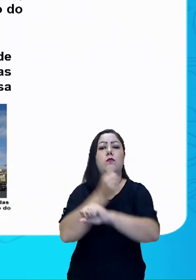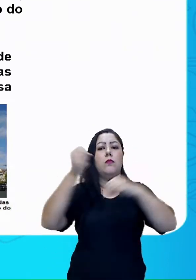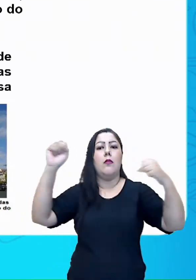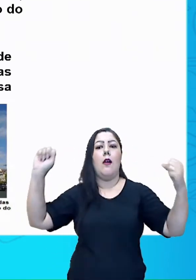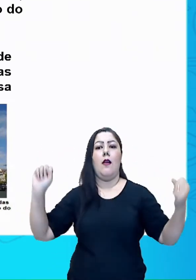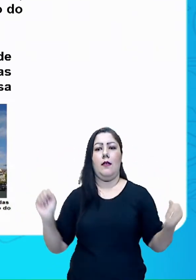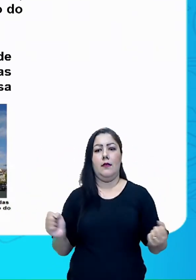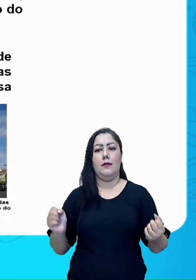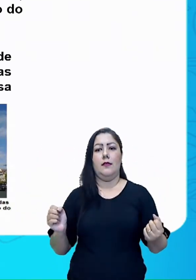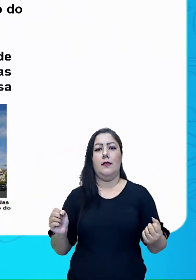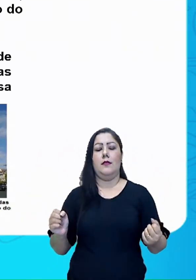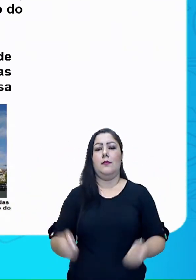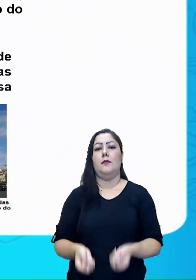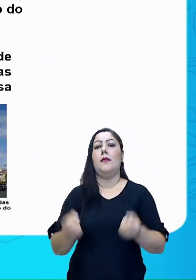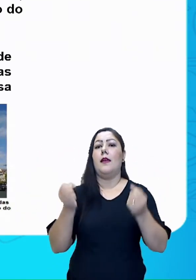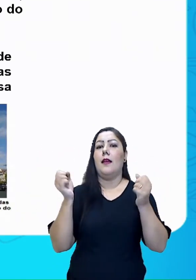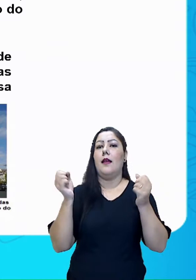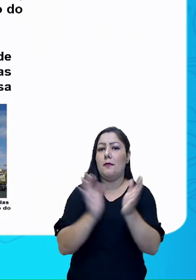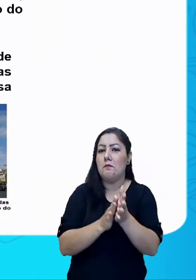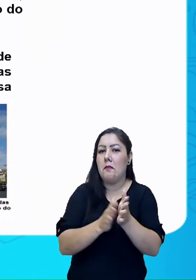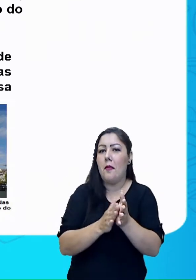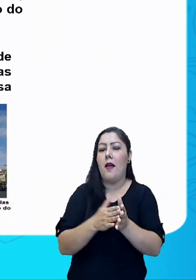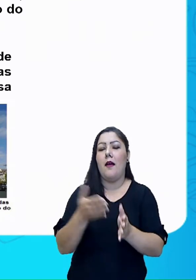caminhava para um futuro melhor.